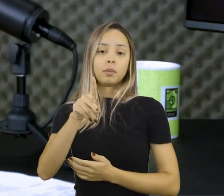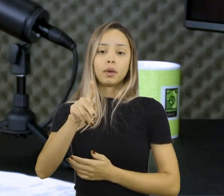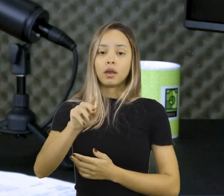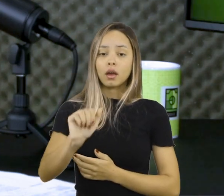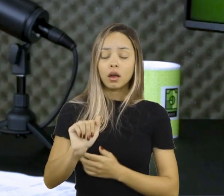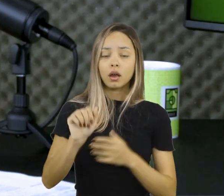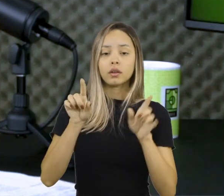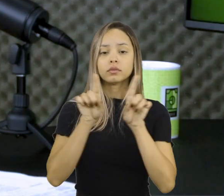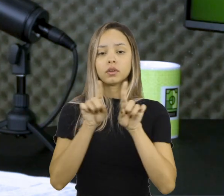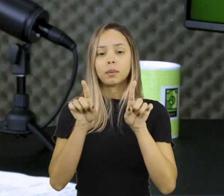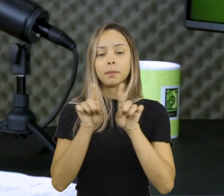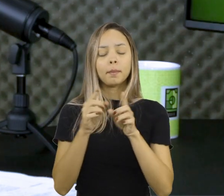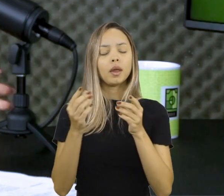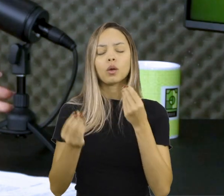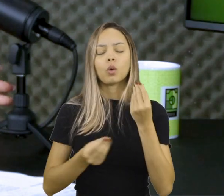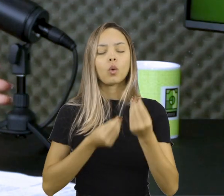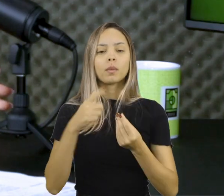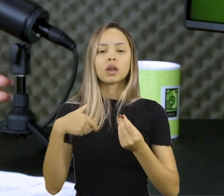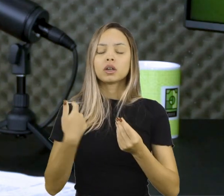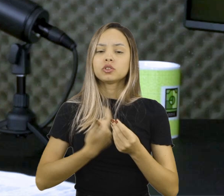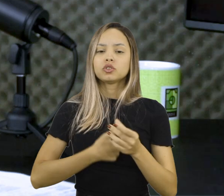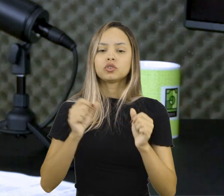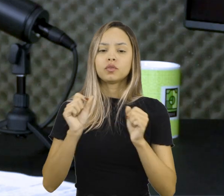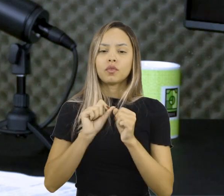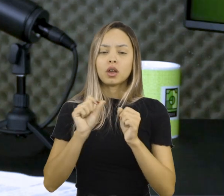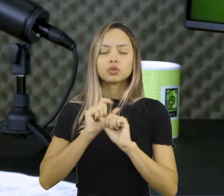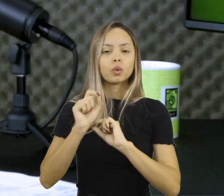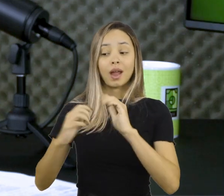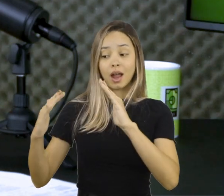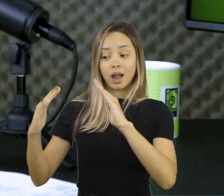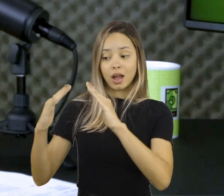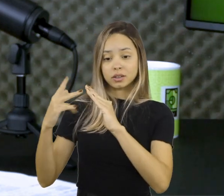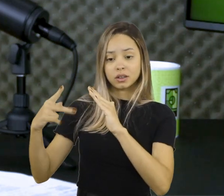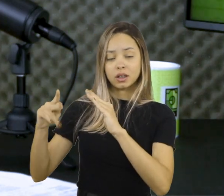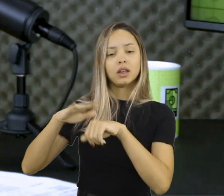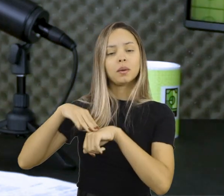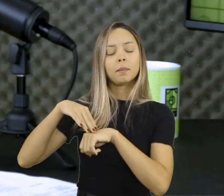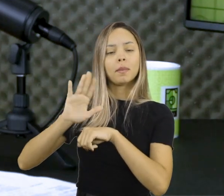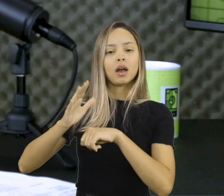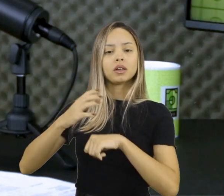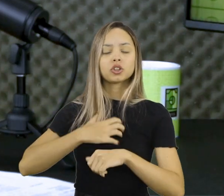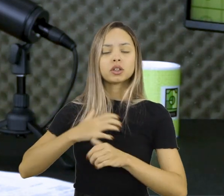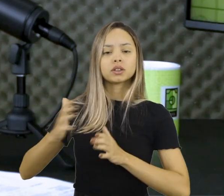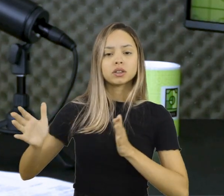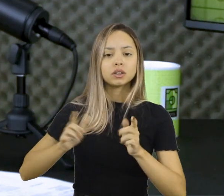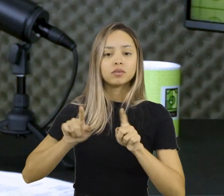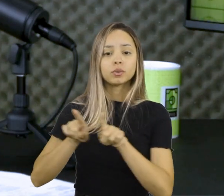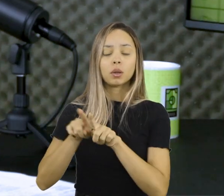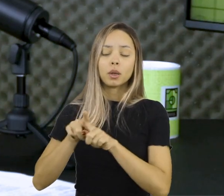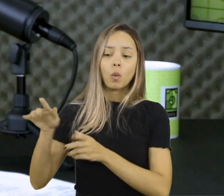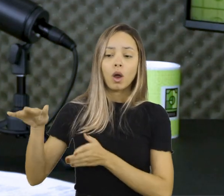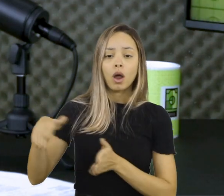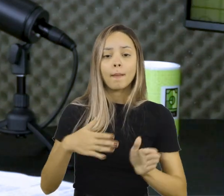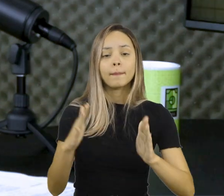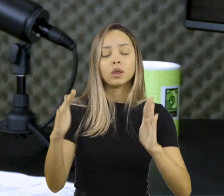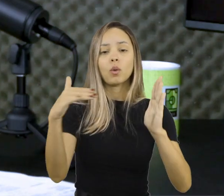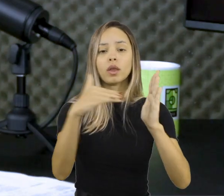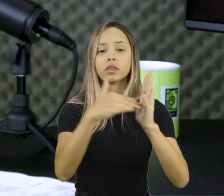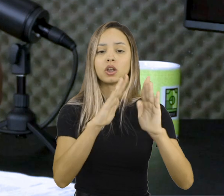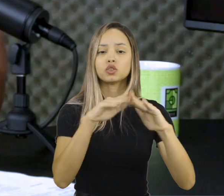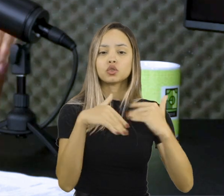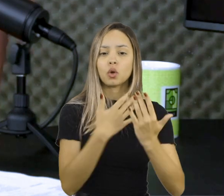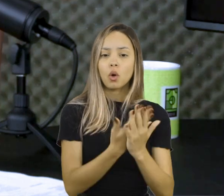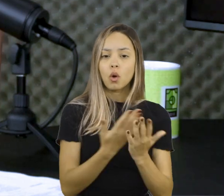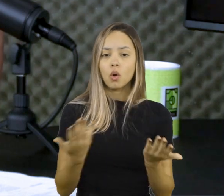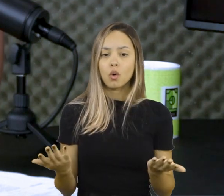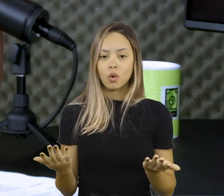sociais como é que a gente pode deixar a casa mais acessível o caminho até a escola eh às vezes é um piso